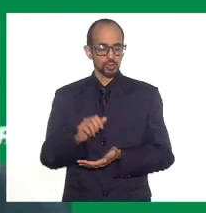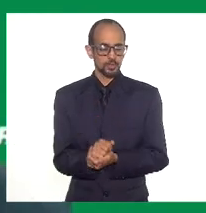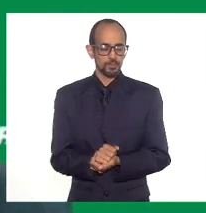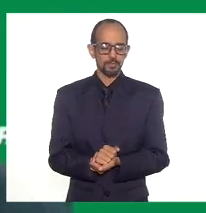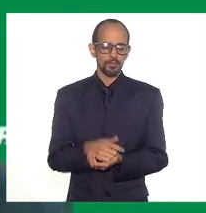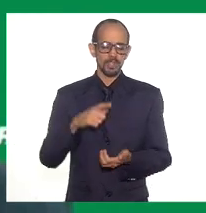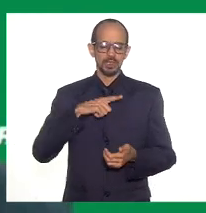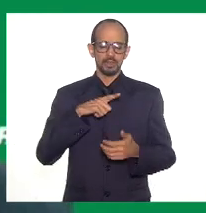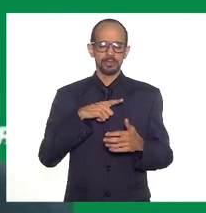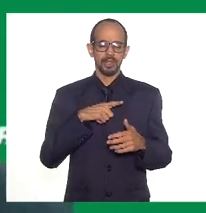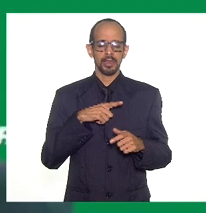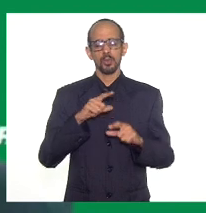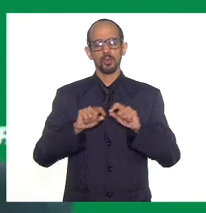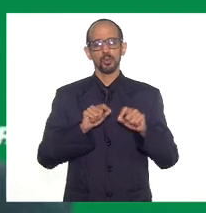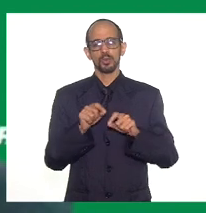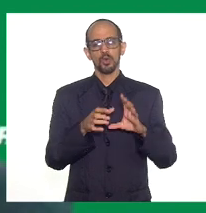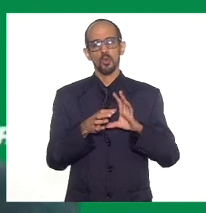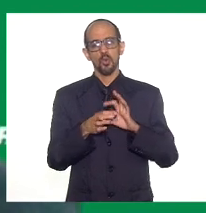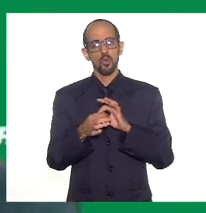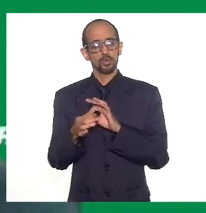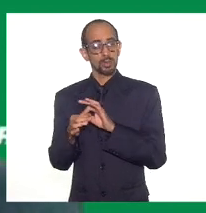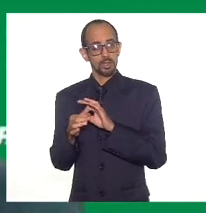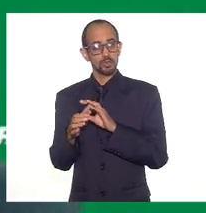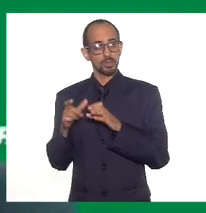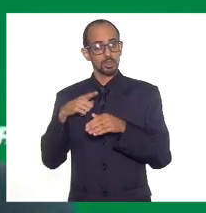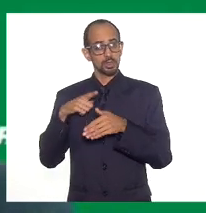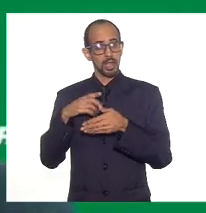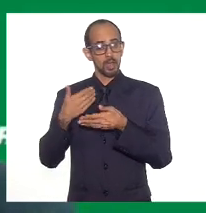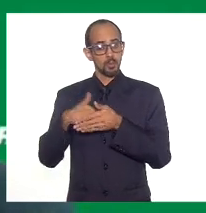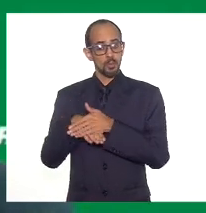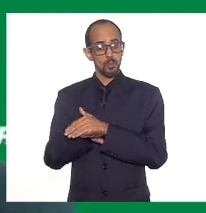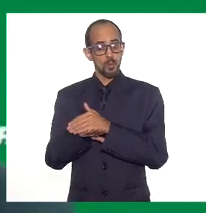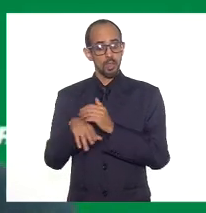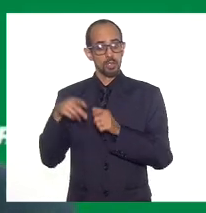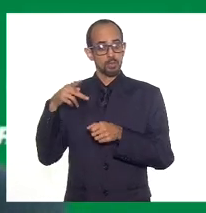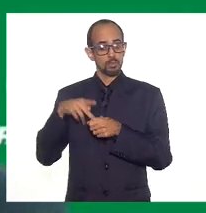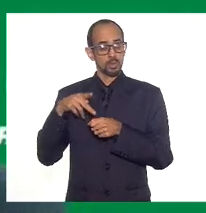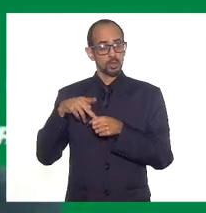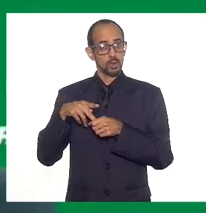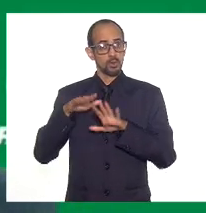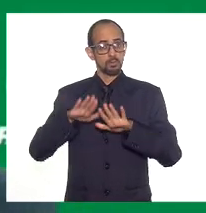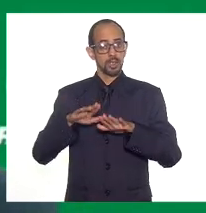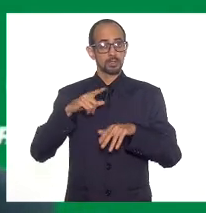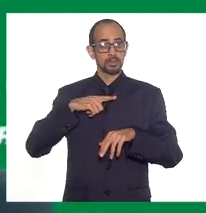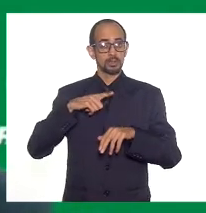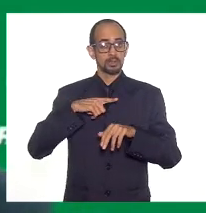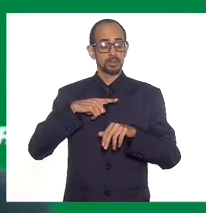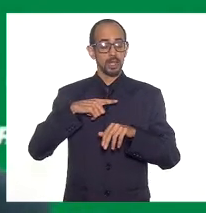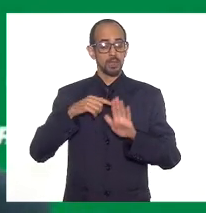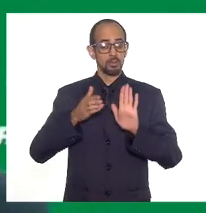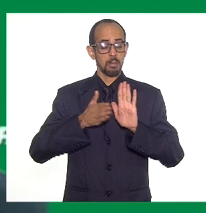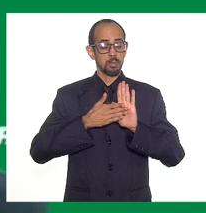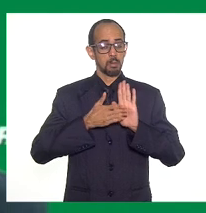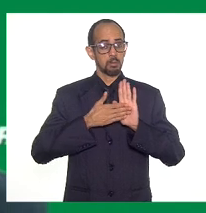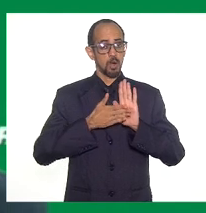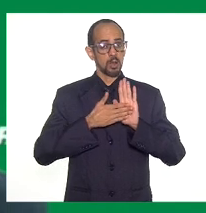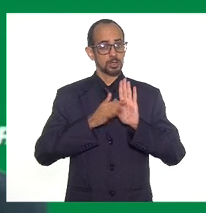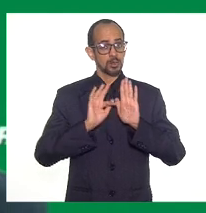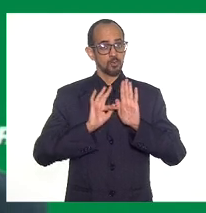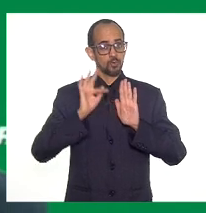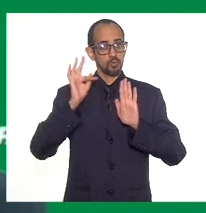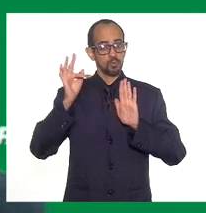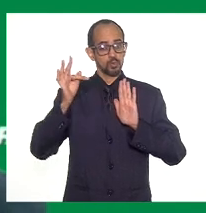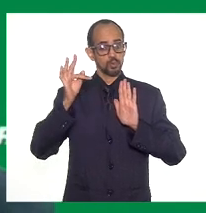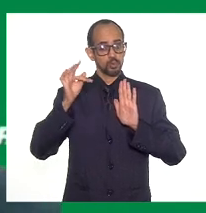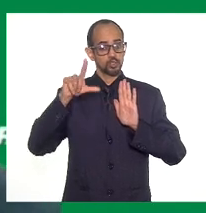número bastante alto de reservas, né, e há uma previsão lá na frente de